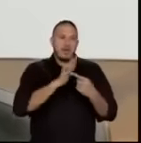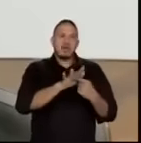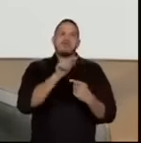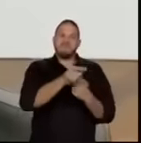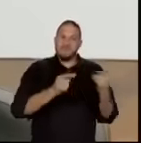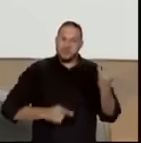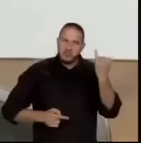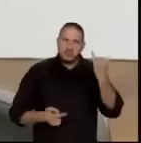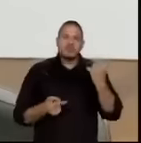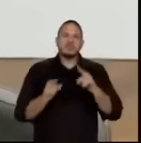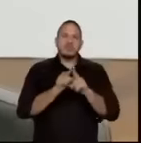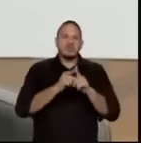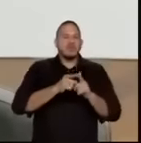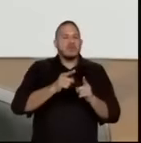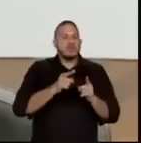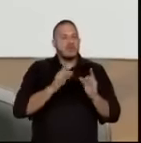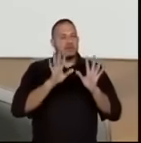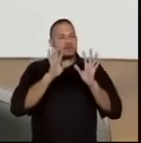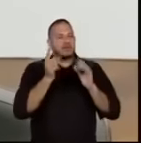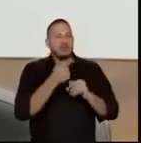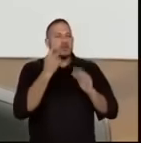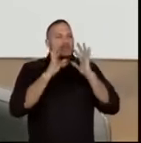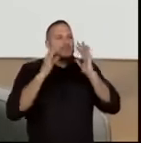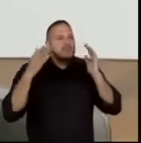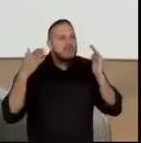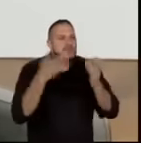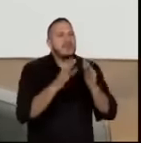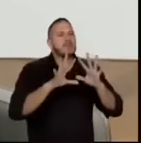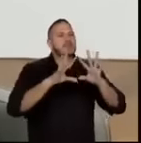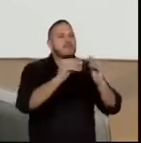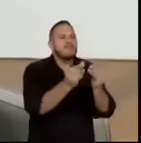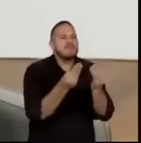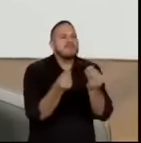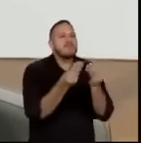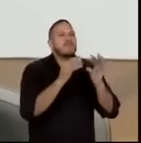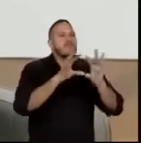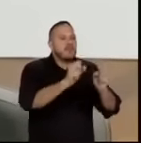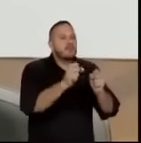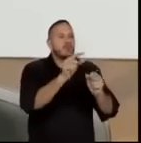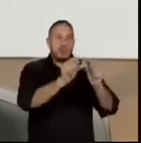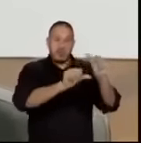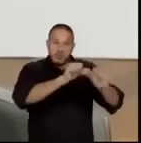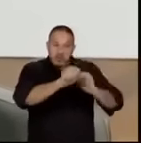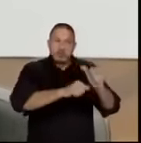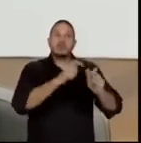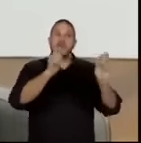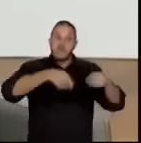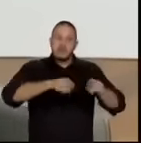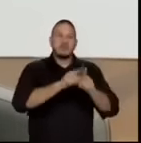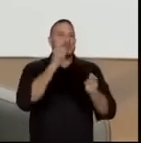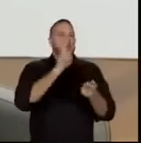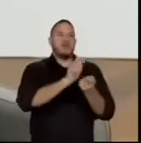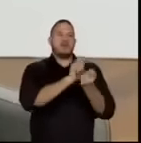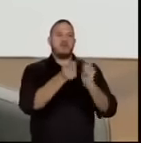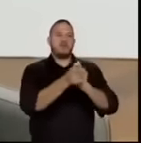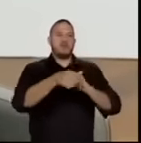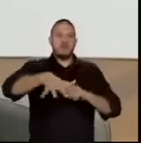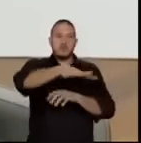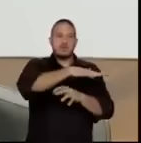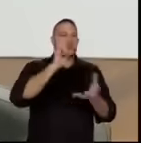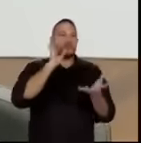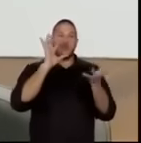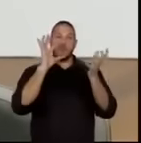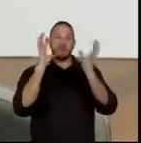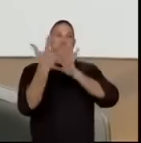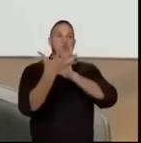importante. Nós darmos tangibilidade às medidas relativas às adaptações às mudanças climáticas. Como é